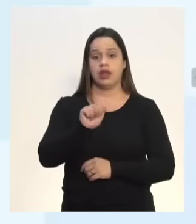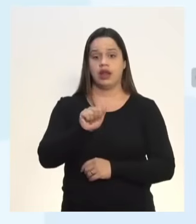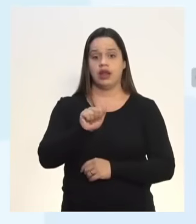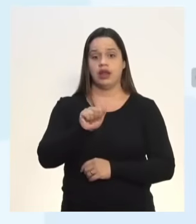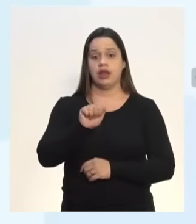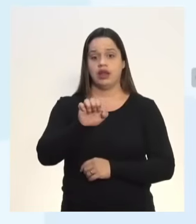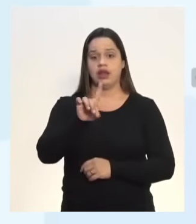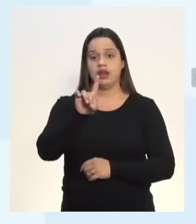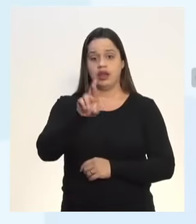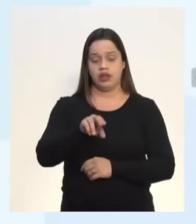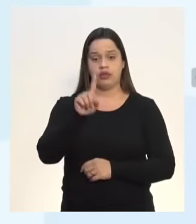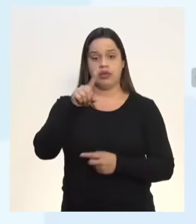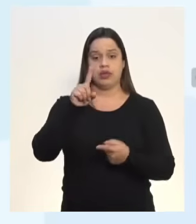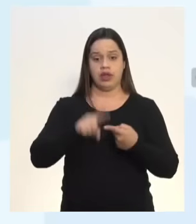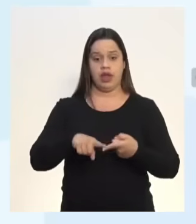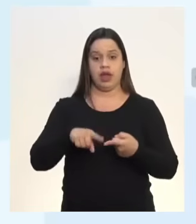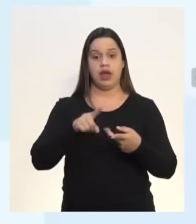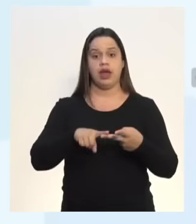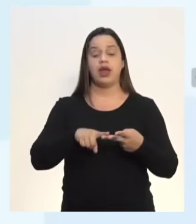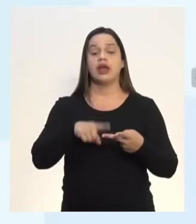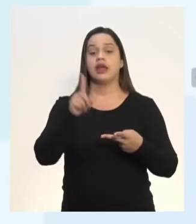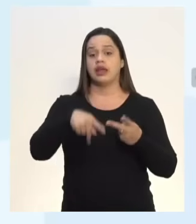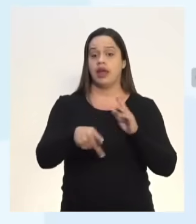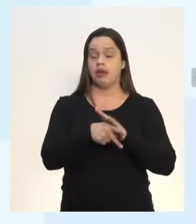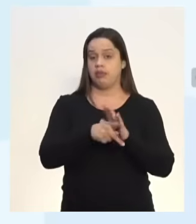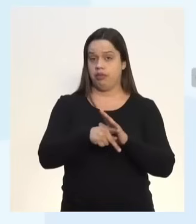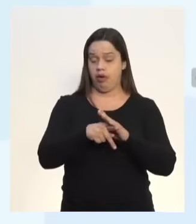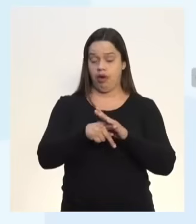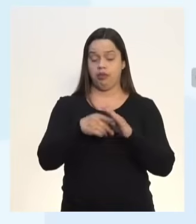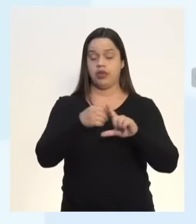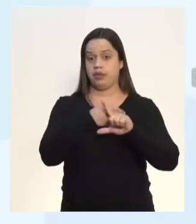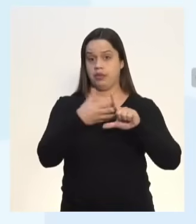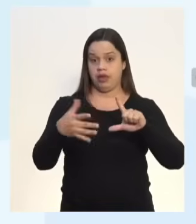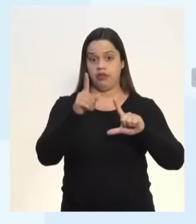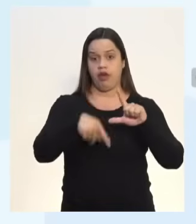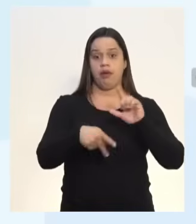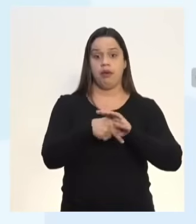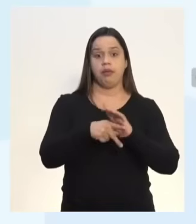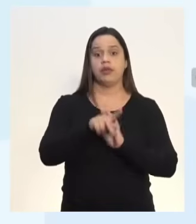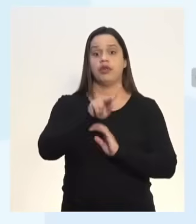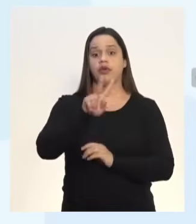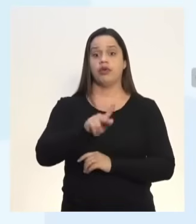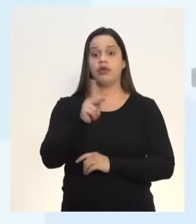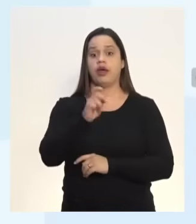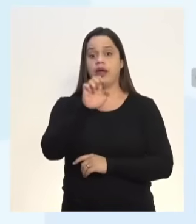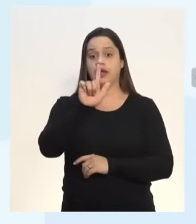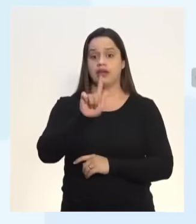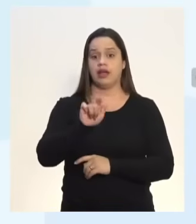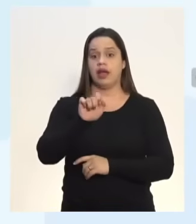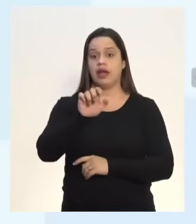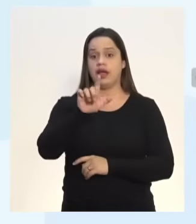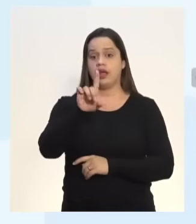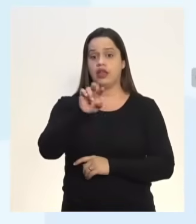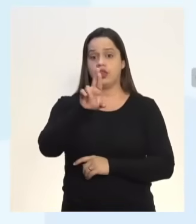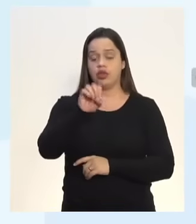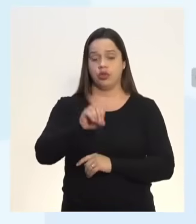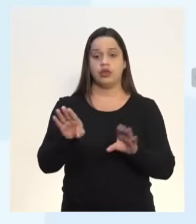extraedro, né? Hexaedro, né? Desculpa. É a forma também de uma outra representação. Do octógono, que ele tem lá...